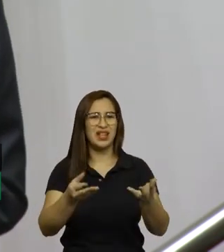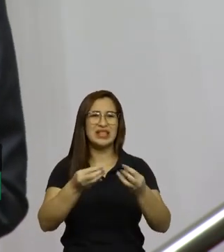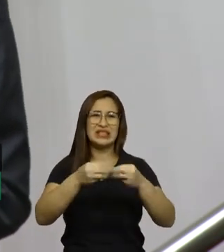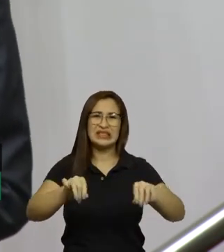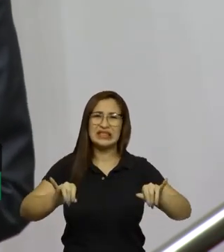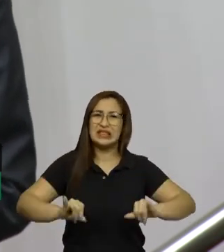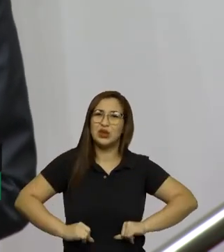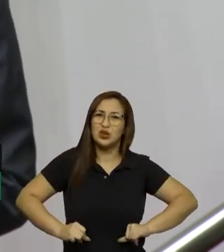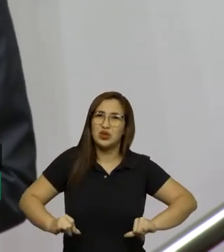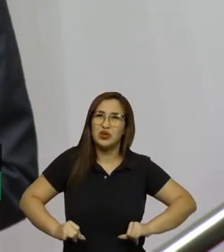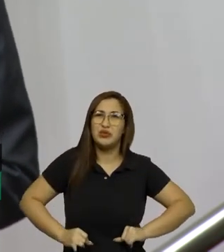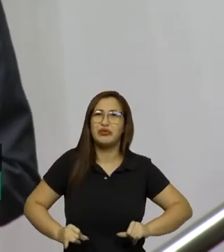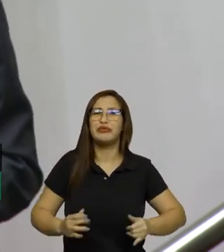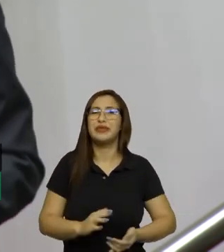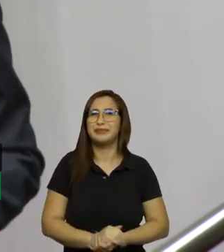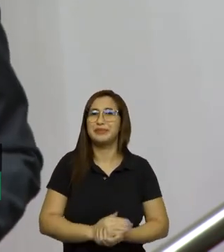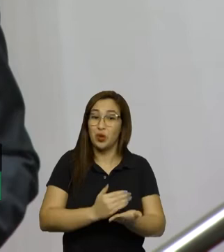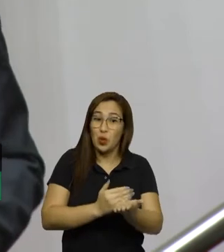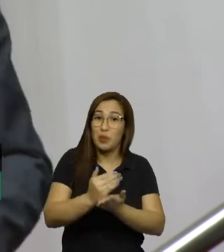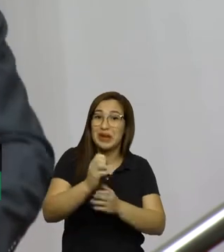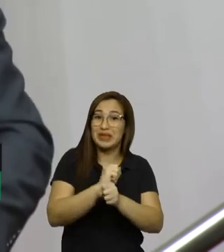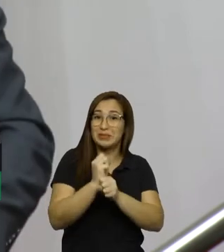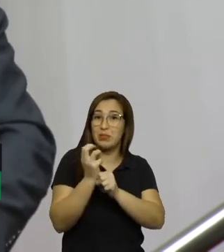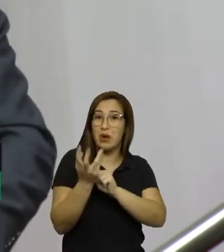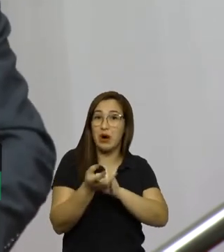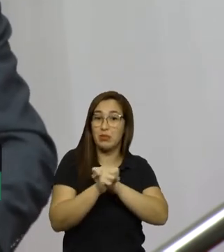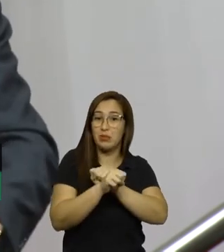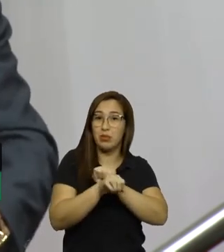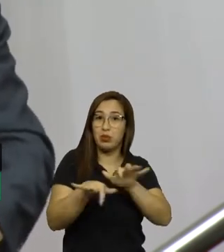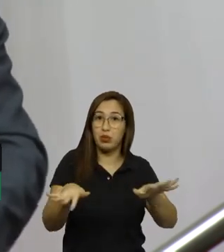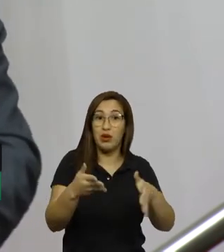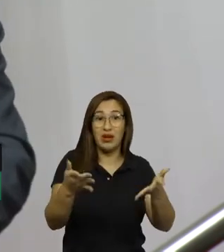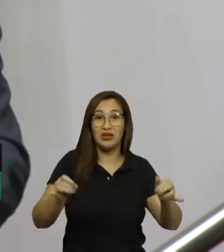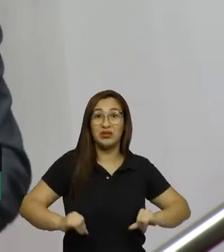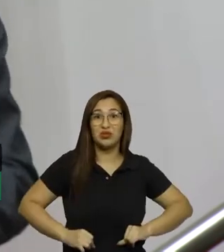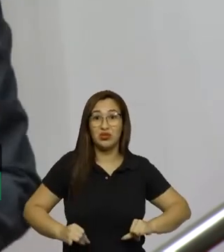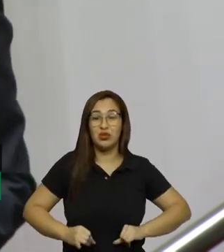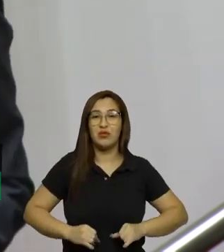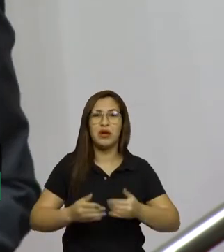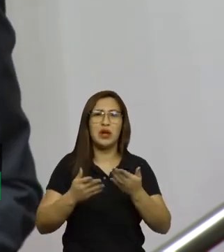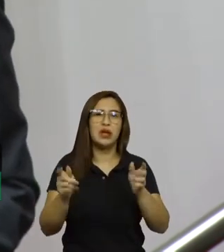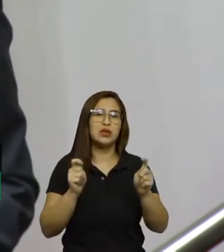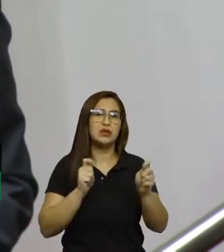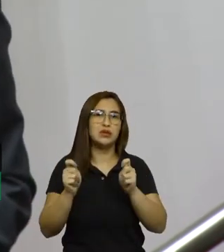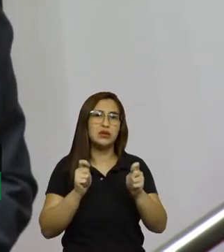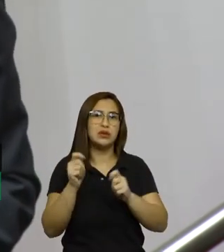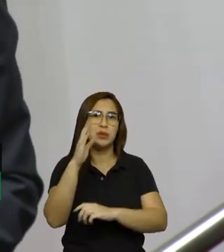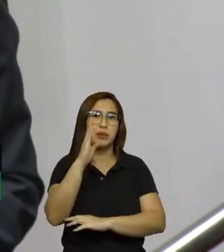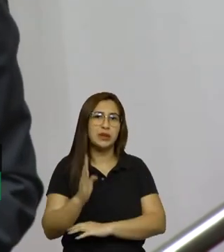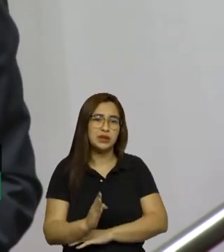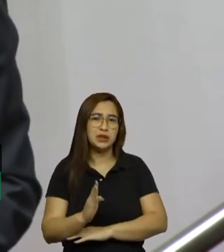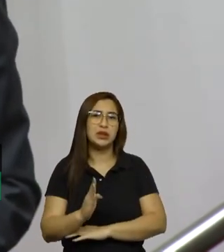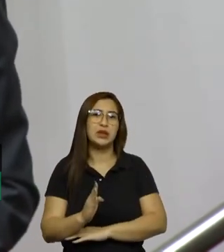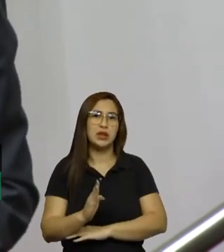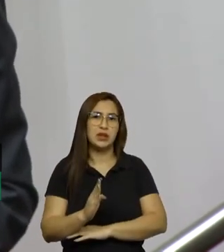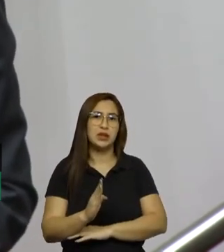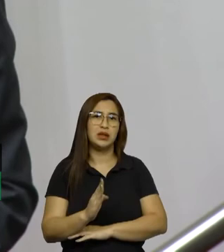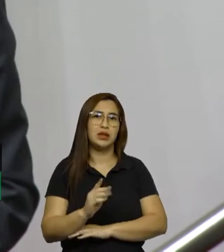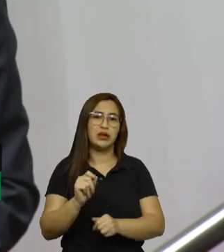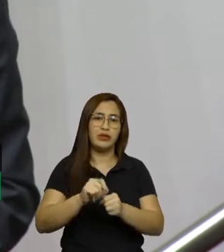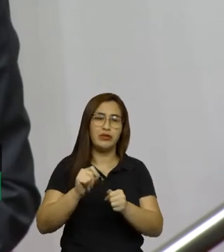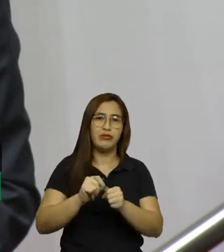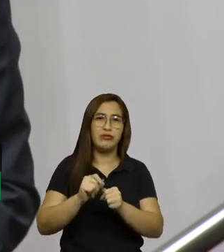prejudicados desde o início da pandemia. De acordo com a Associação Brasileira dos Promotores de Eventos, a